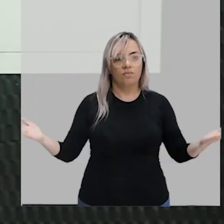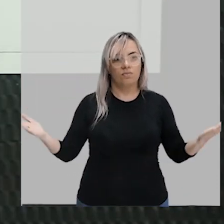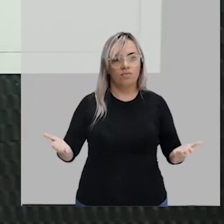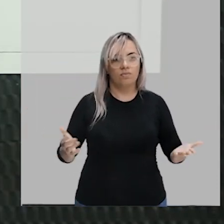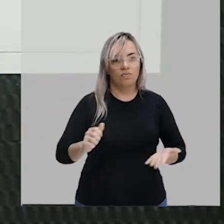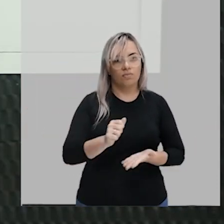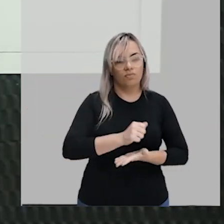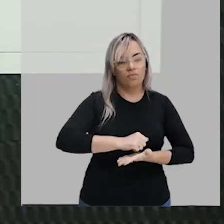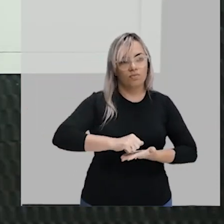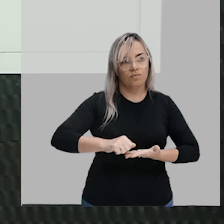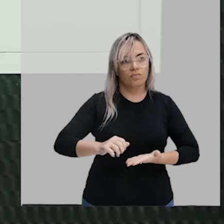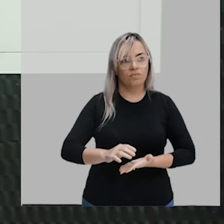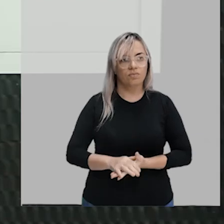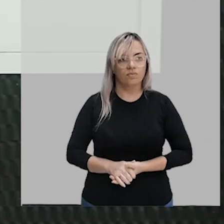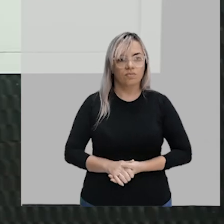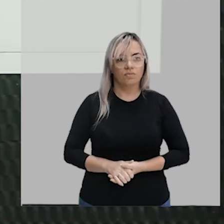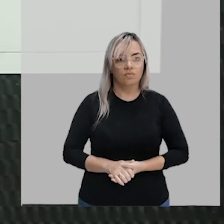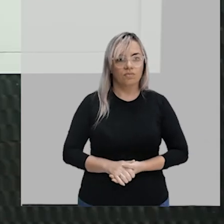A,